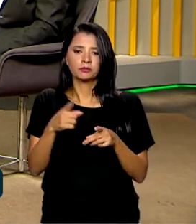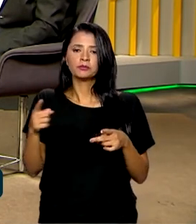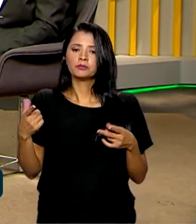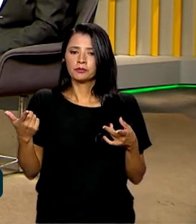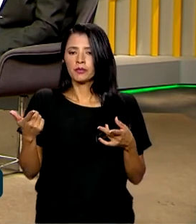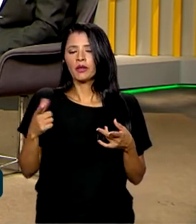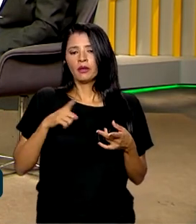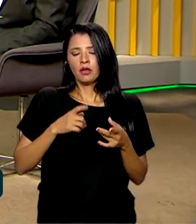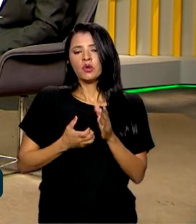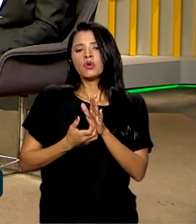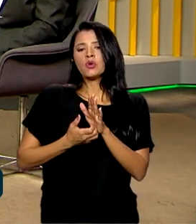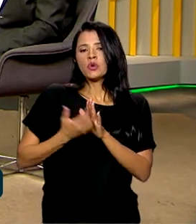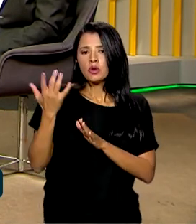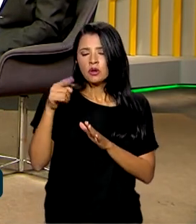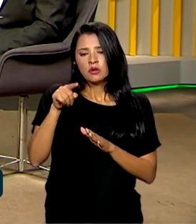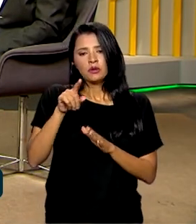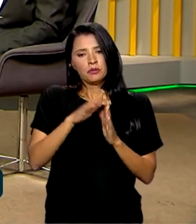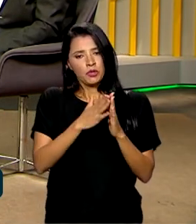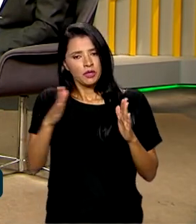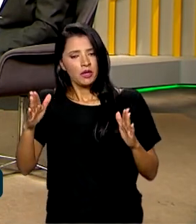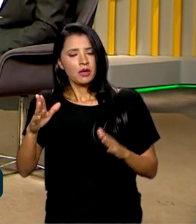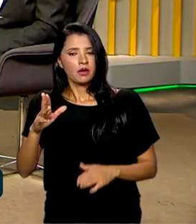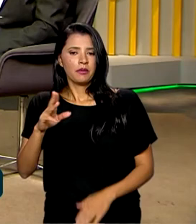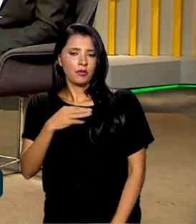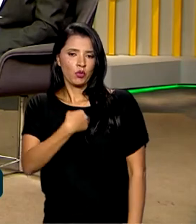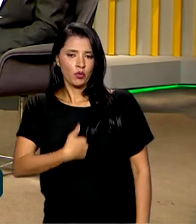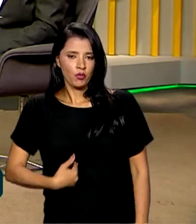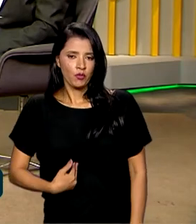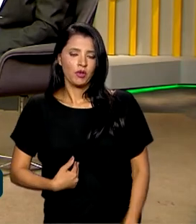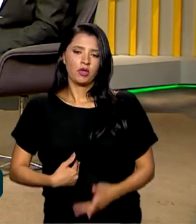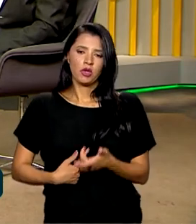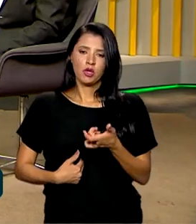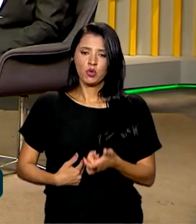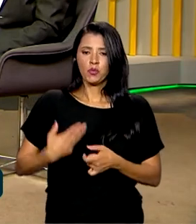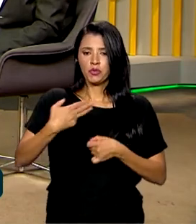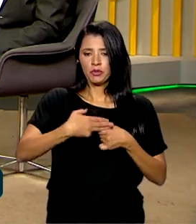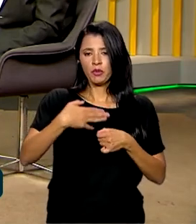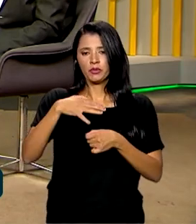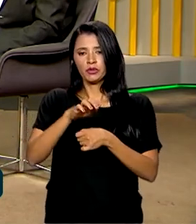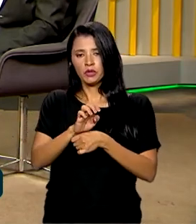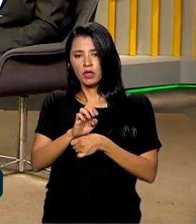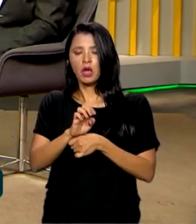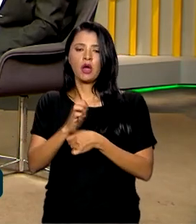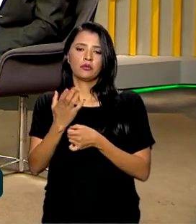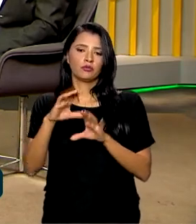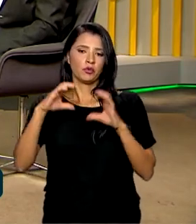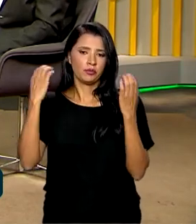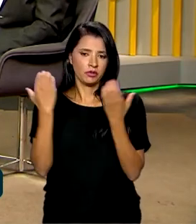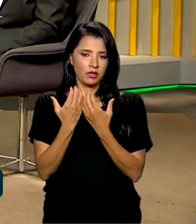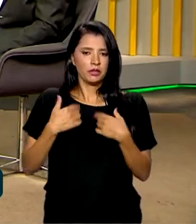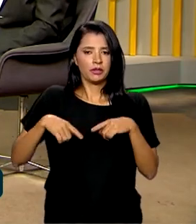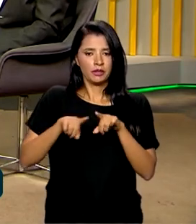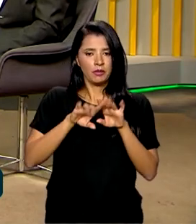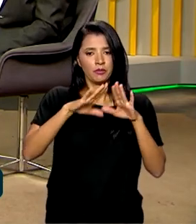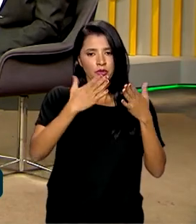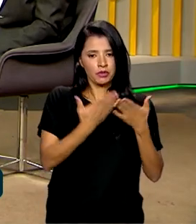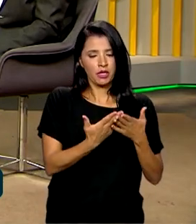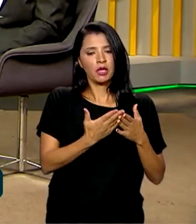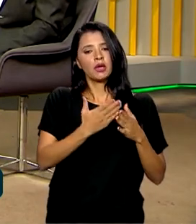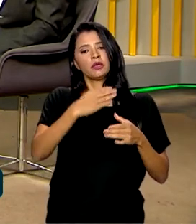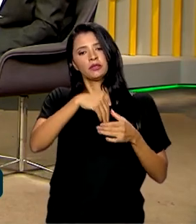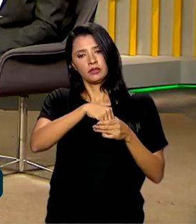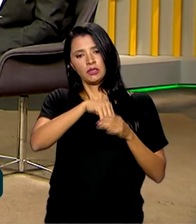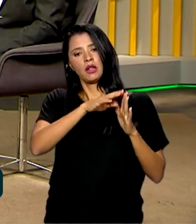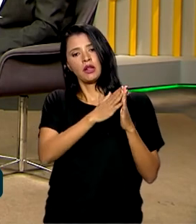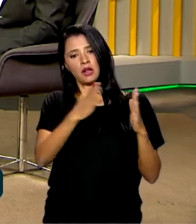das bibliotecas públicas, sejam elas municipais, estaduais, comunitárias, mas também as bibliotecas escolares, porque o MEC faz parte desse